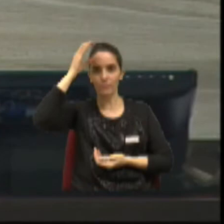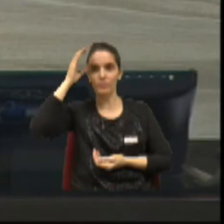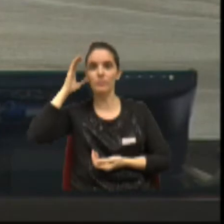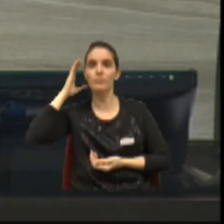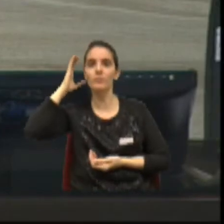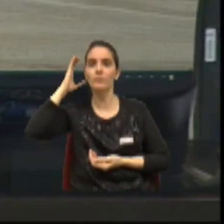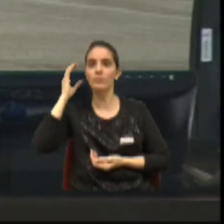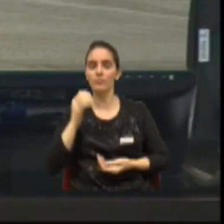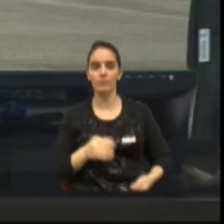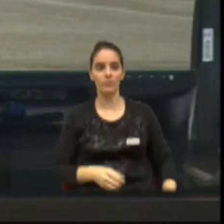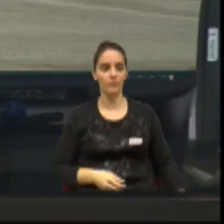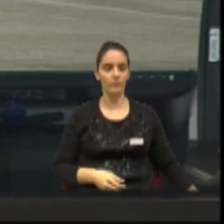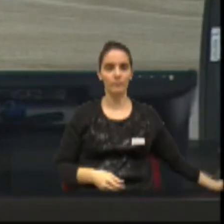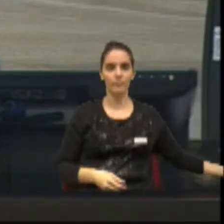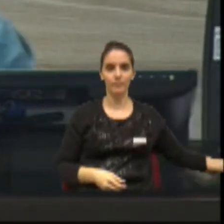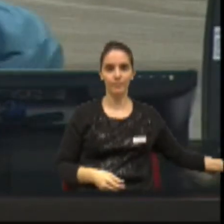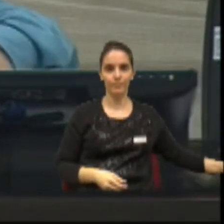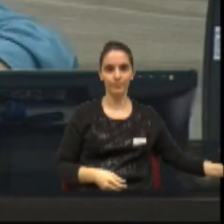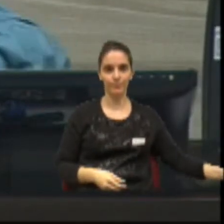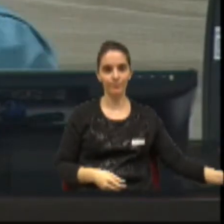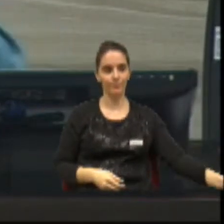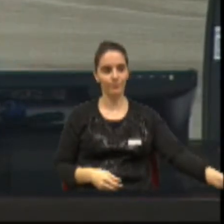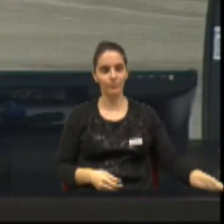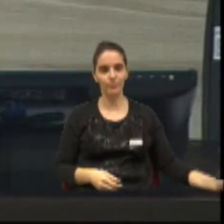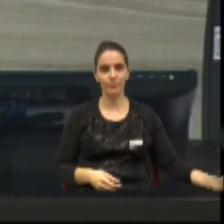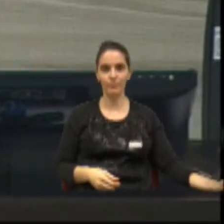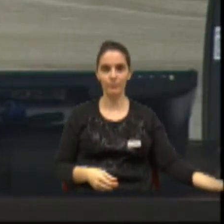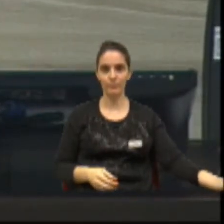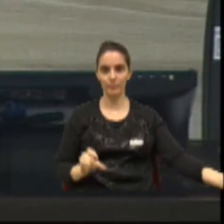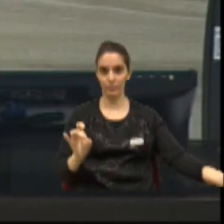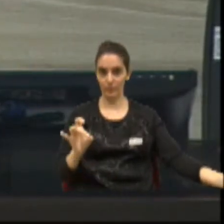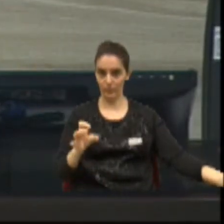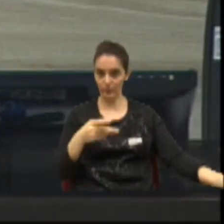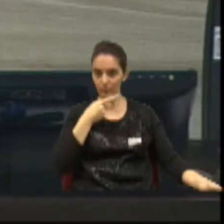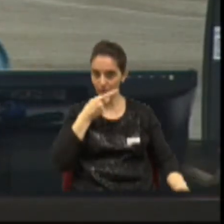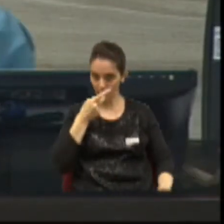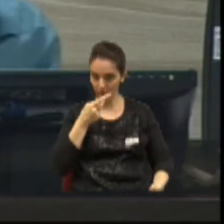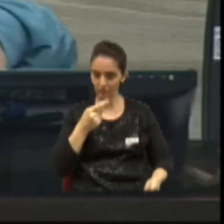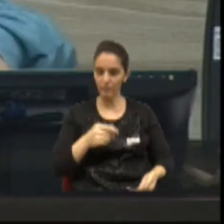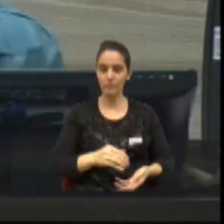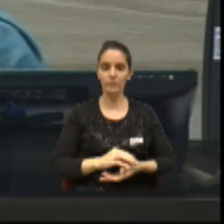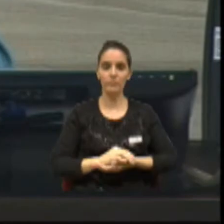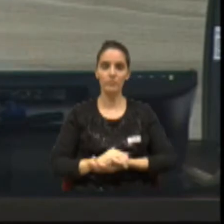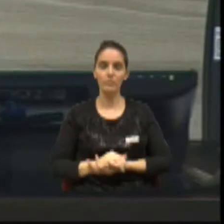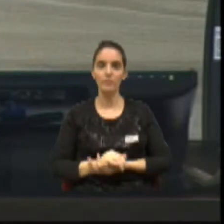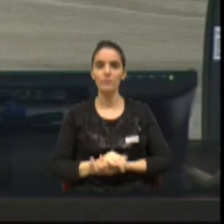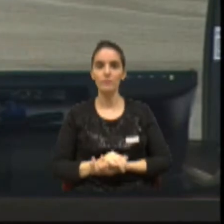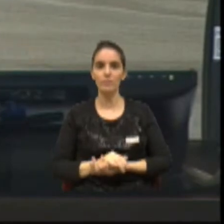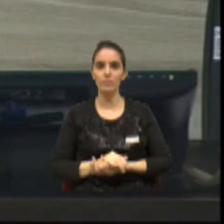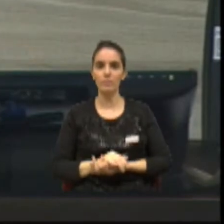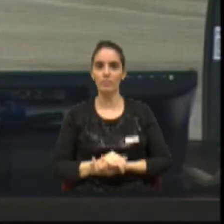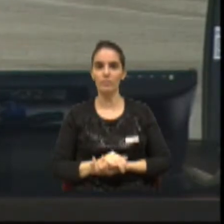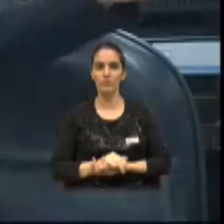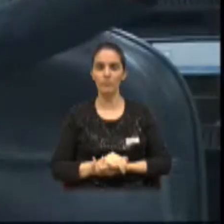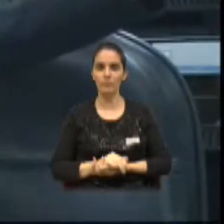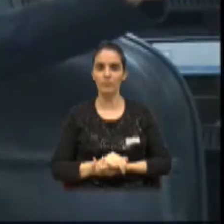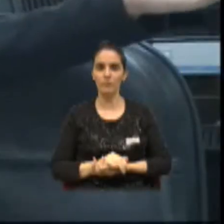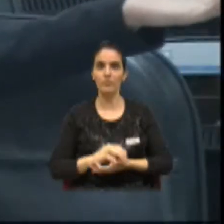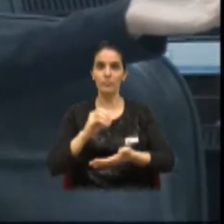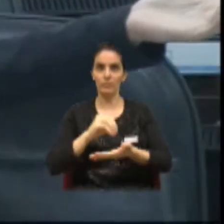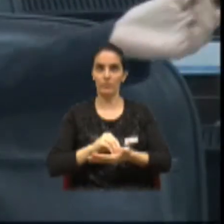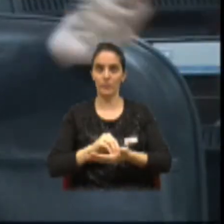Carolina Pontes. Antes da contagem do tempo, só em termos de prerrogativa da liderança, gostaria só de fazer o registro, conforme